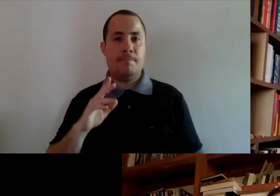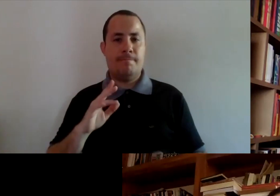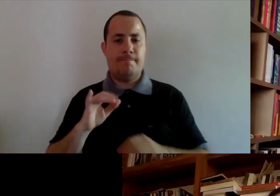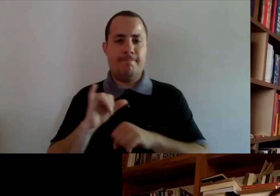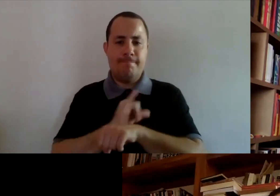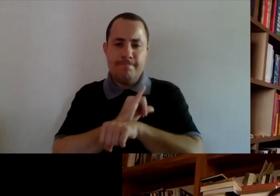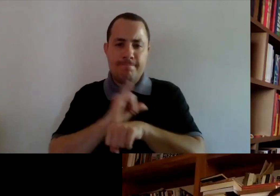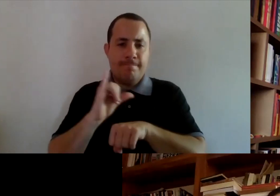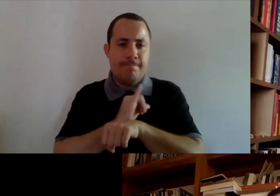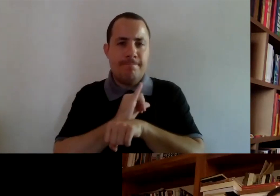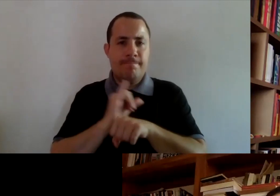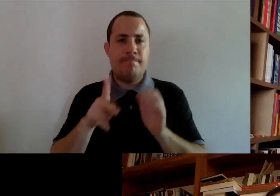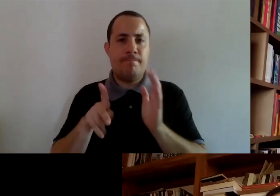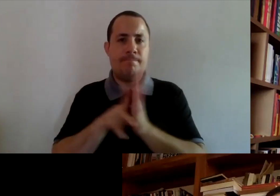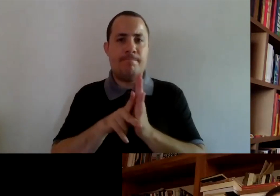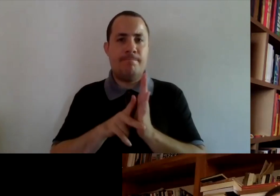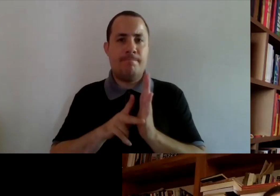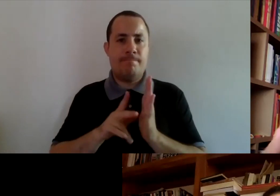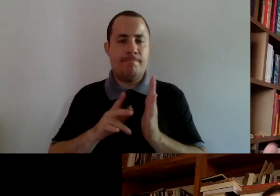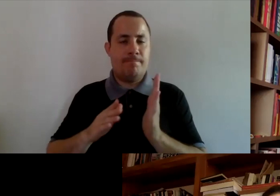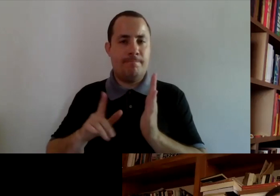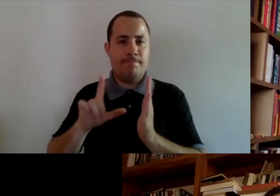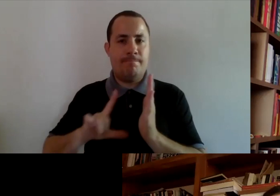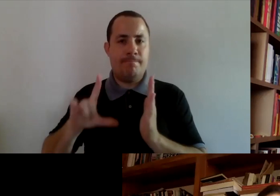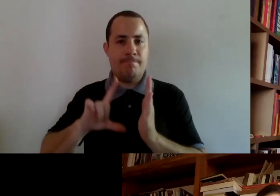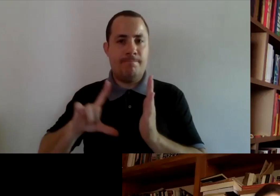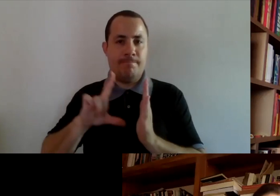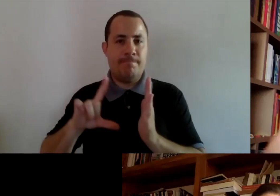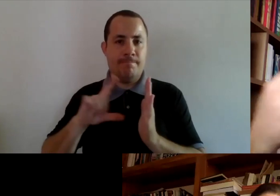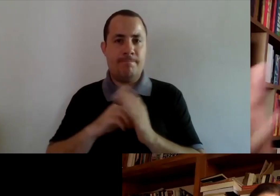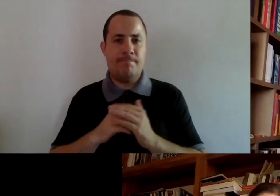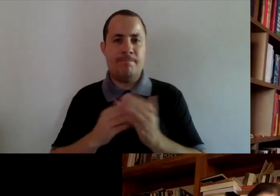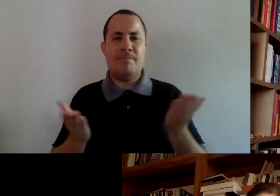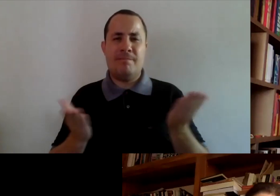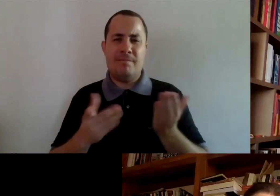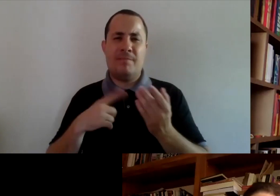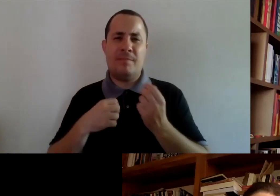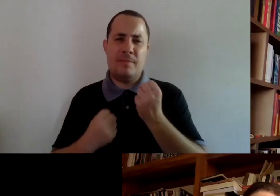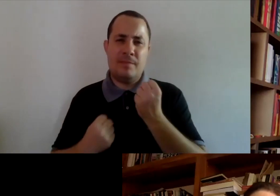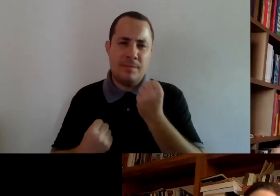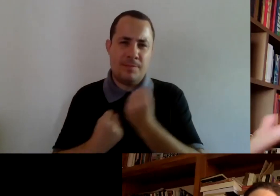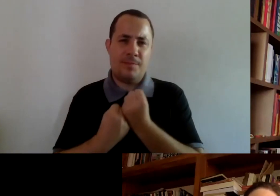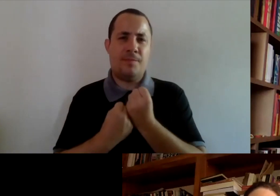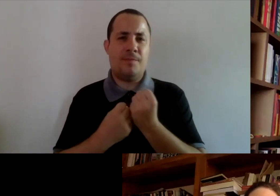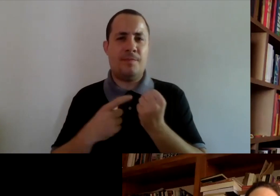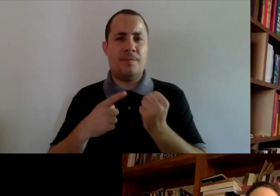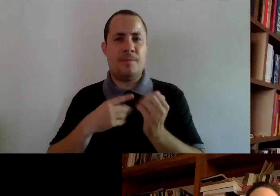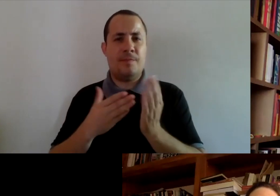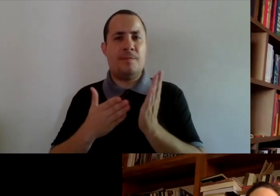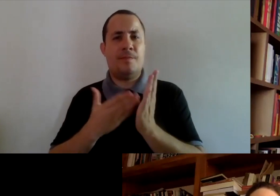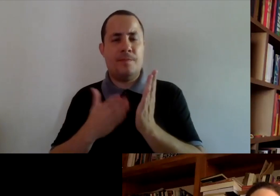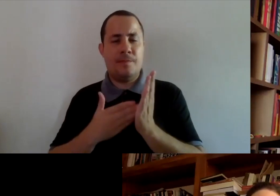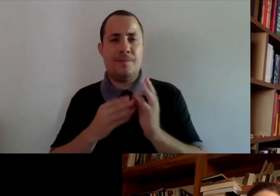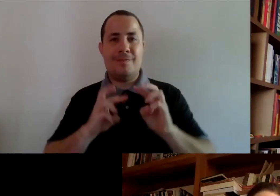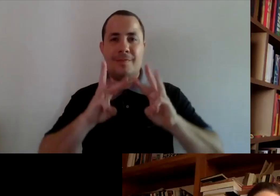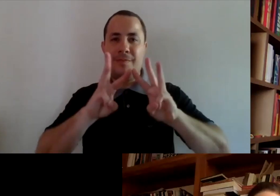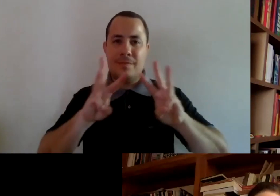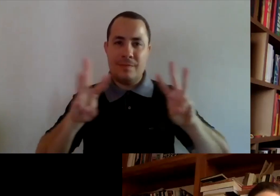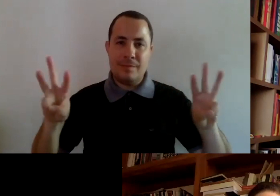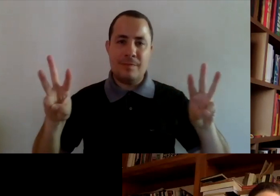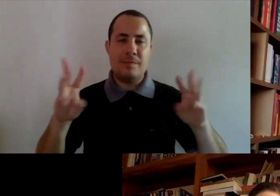a literatura, por mais que hoje em dia você tenha suportes diferentes, você tenha publicação em sites, em